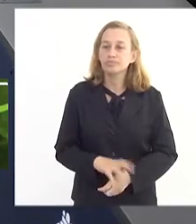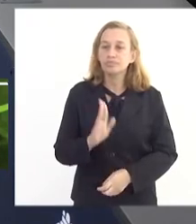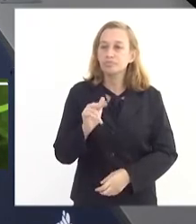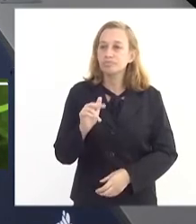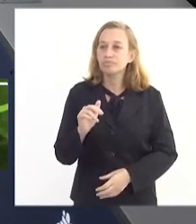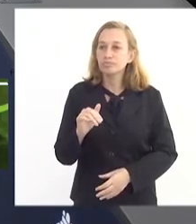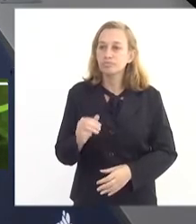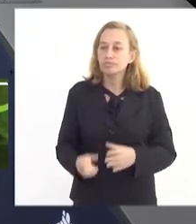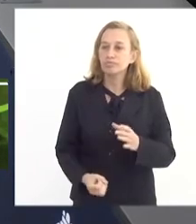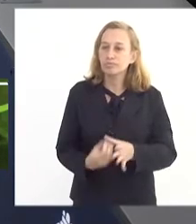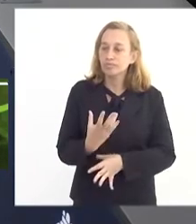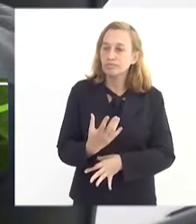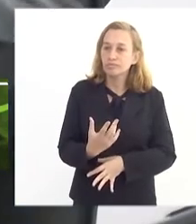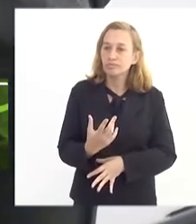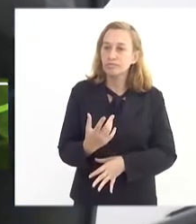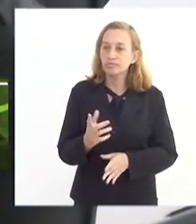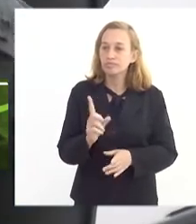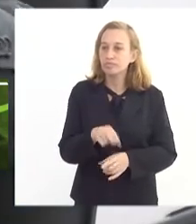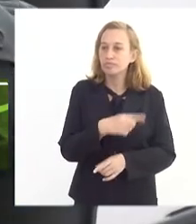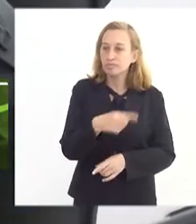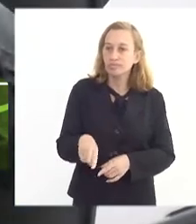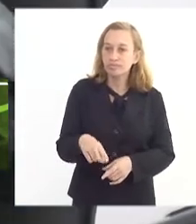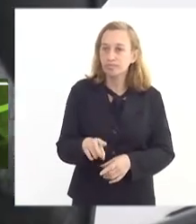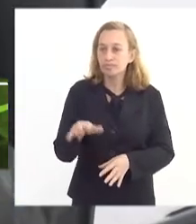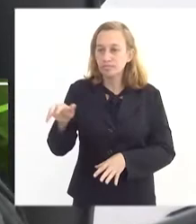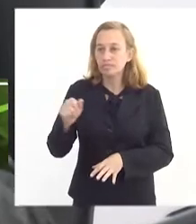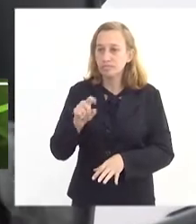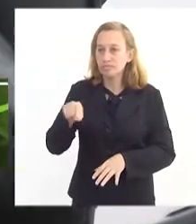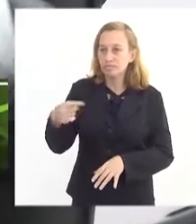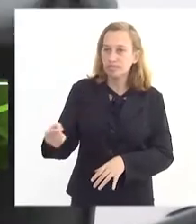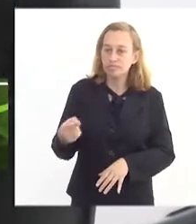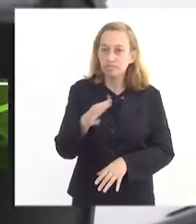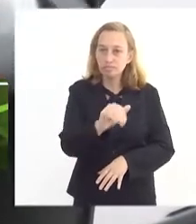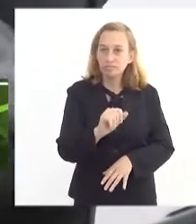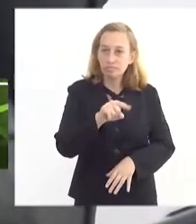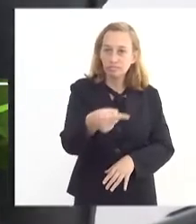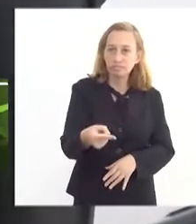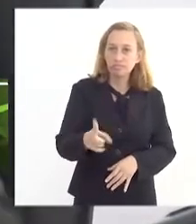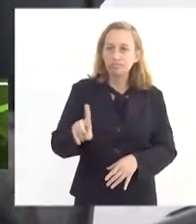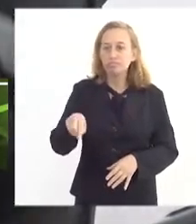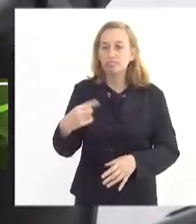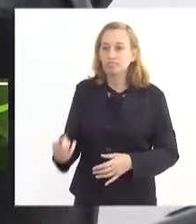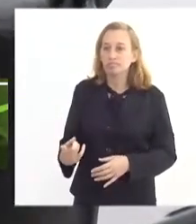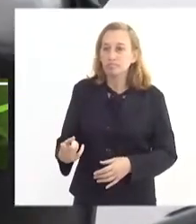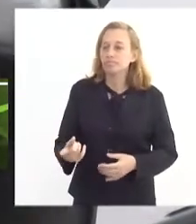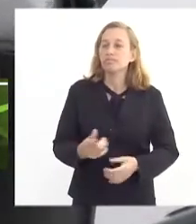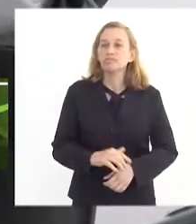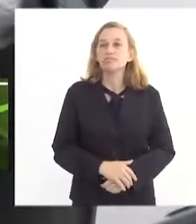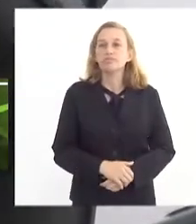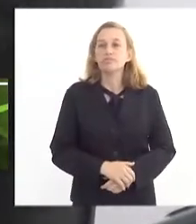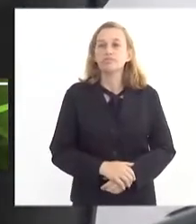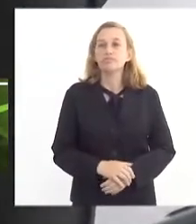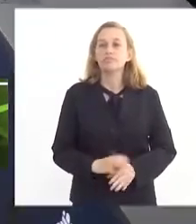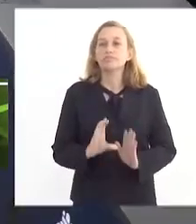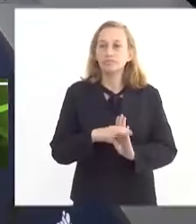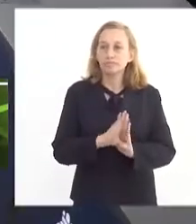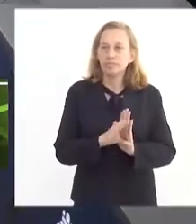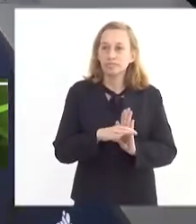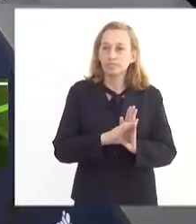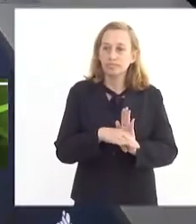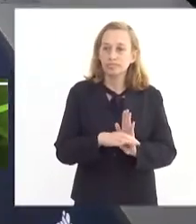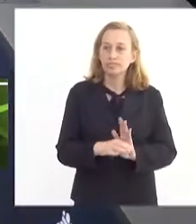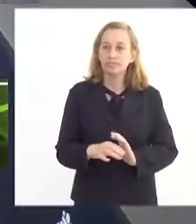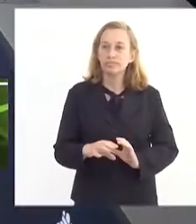implantada. A licitação foi feita, cancelada, depois chamou outra. E depois surgiu esse conceito